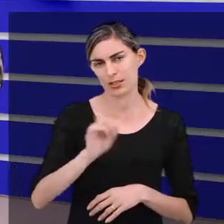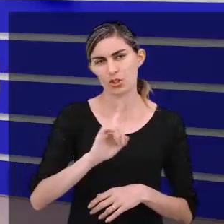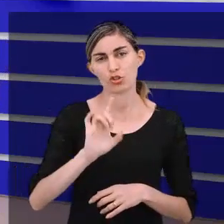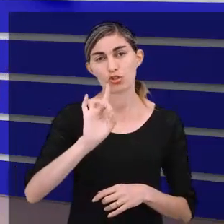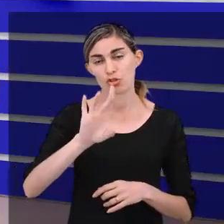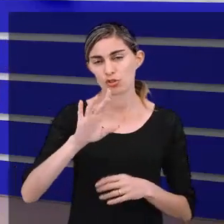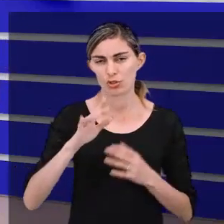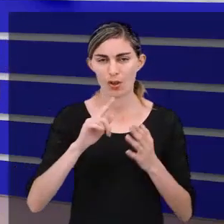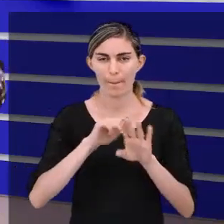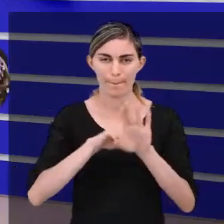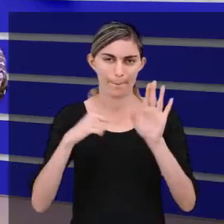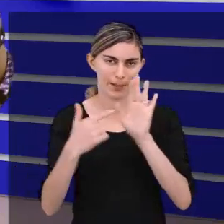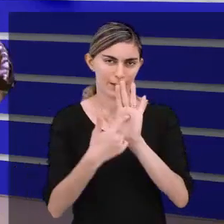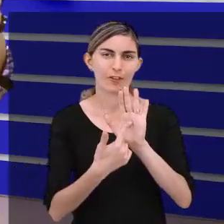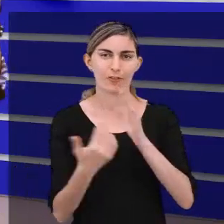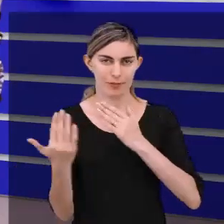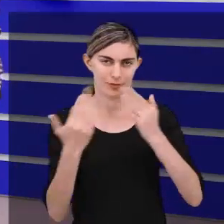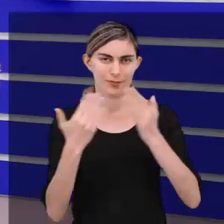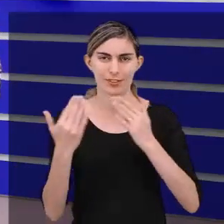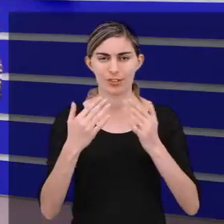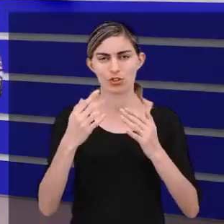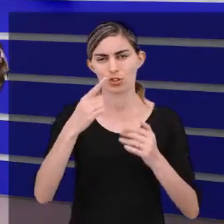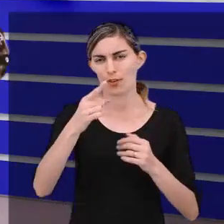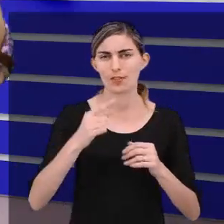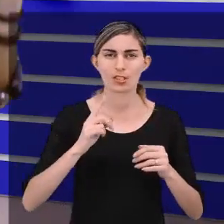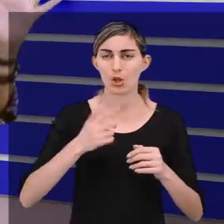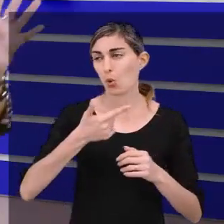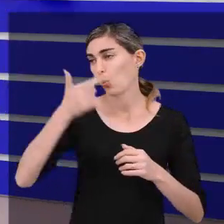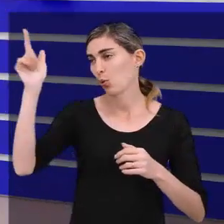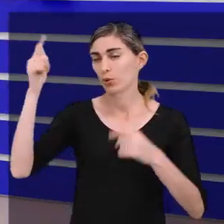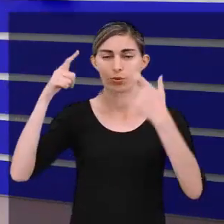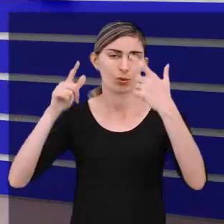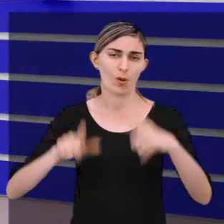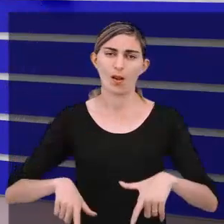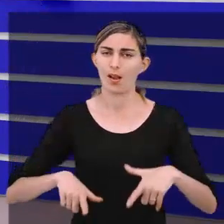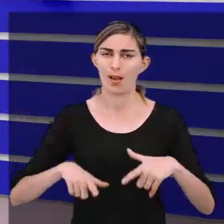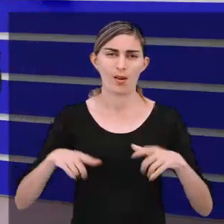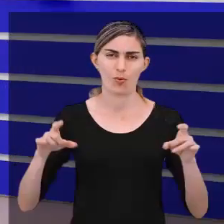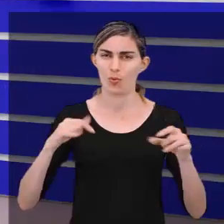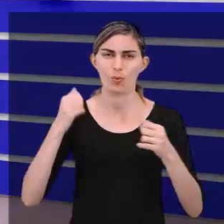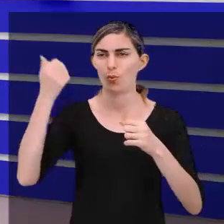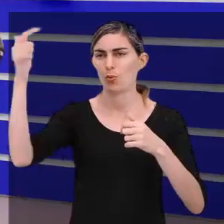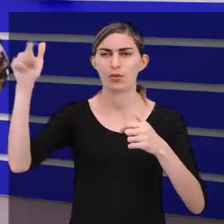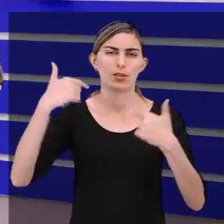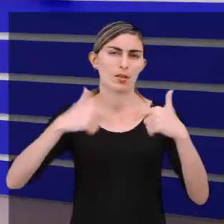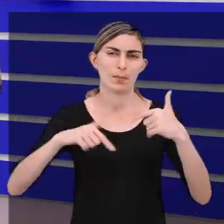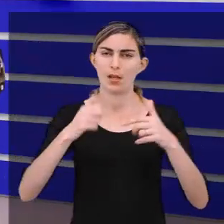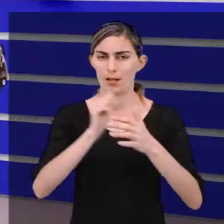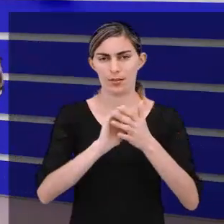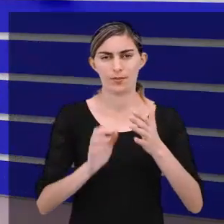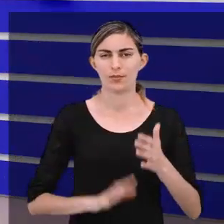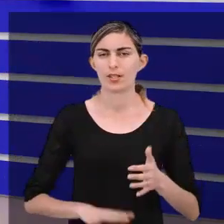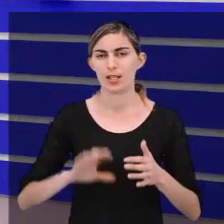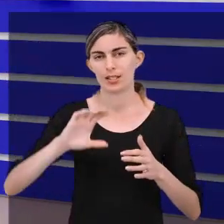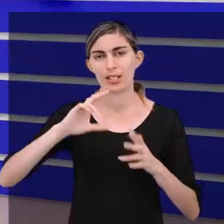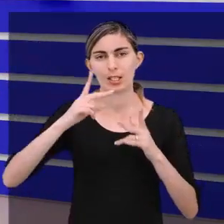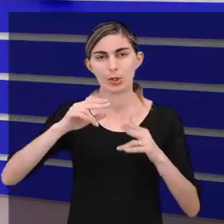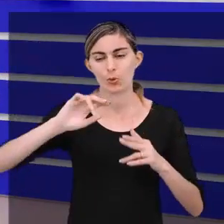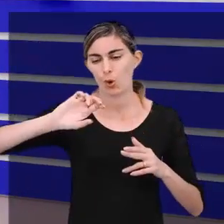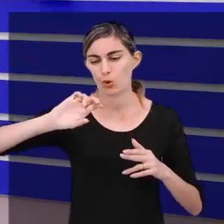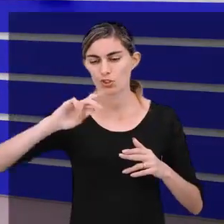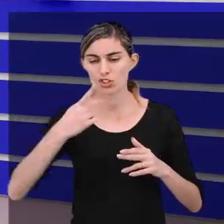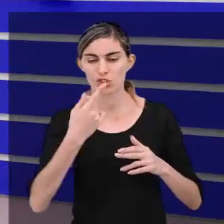estar pronto no dia que você partir para outra atividade, fazer. Então, o chá da